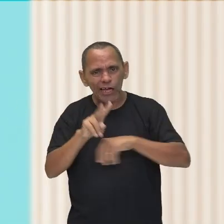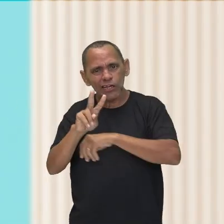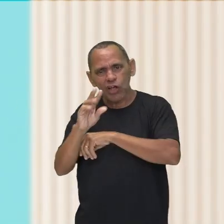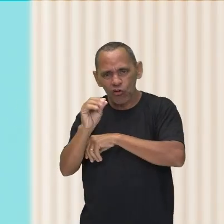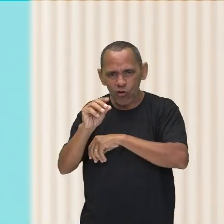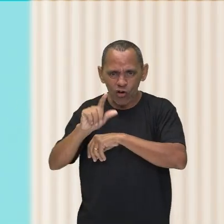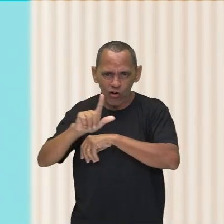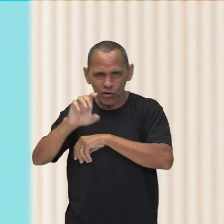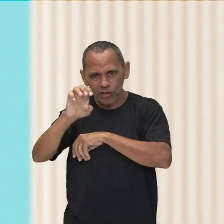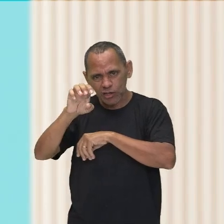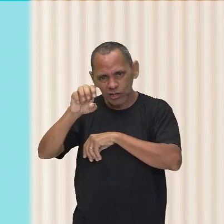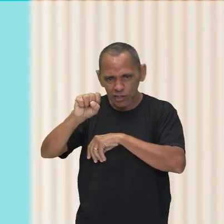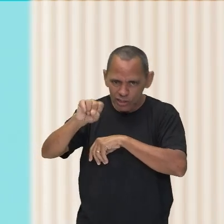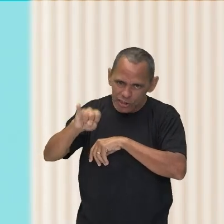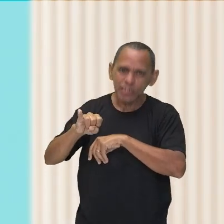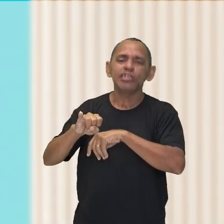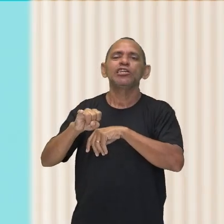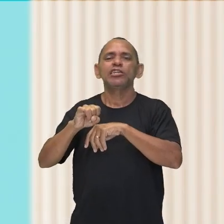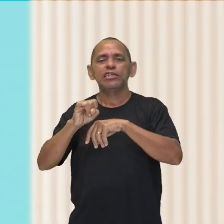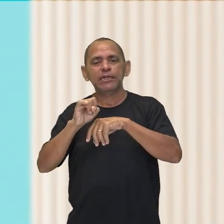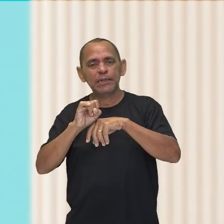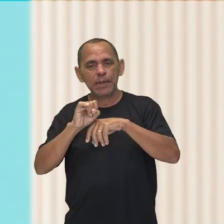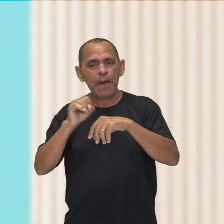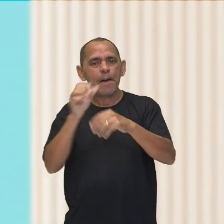futebol paralímpico.